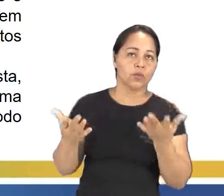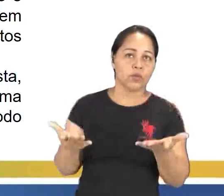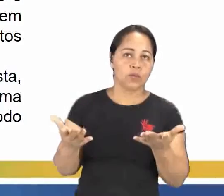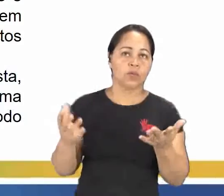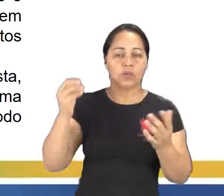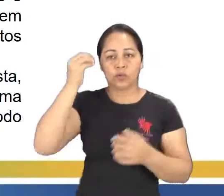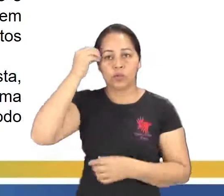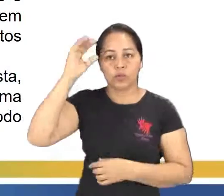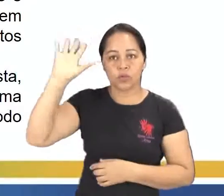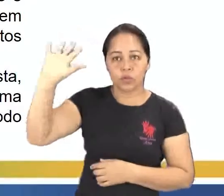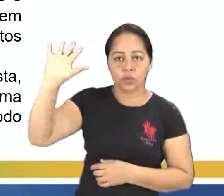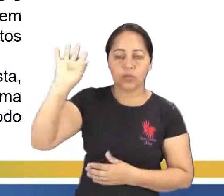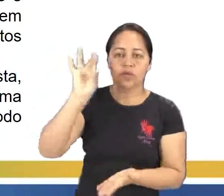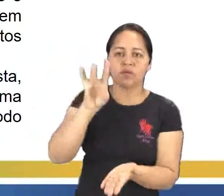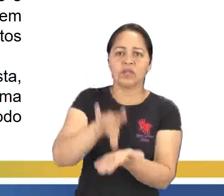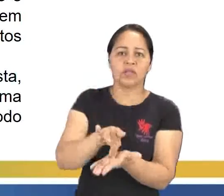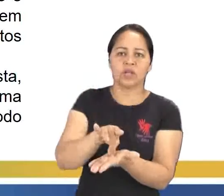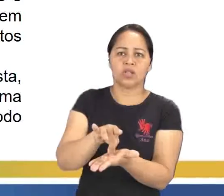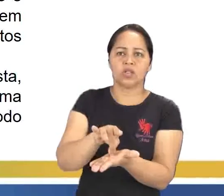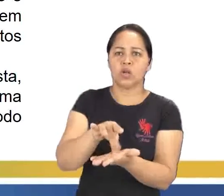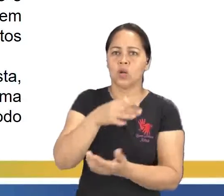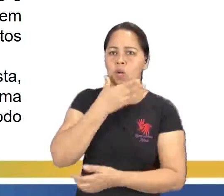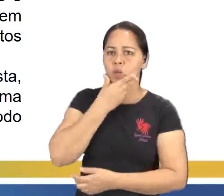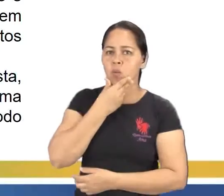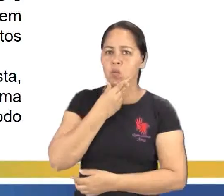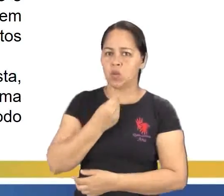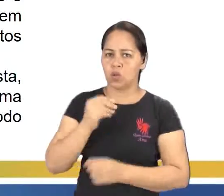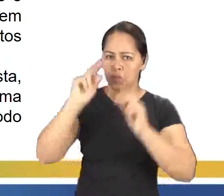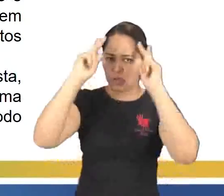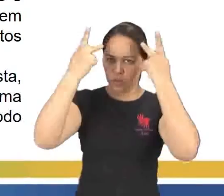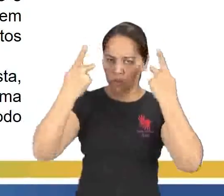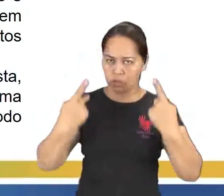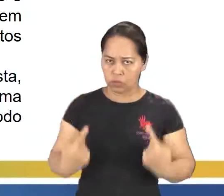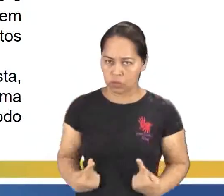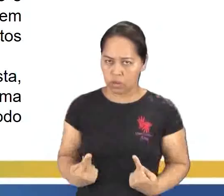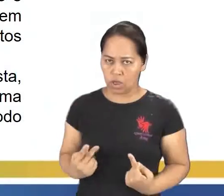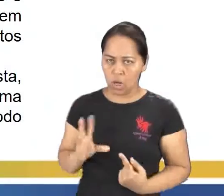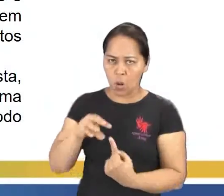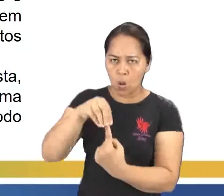sobre a idealização da realidade, o homem é um ser subjetivo.